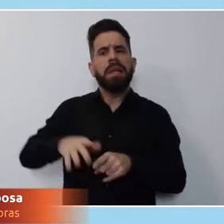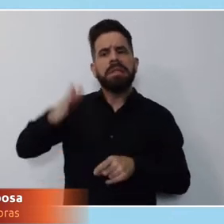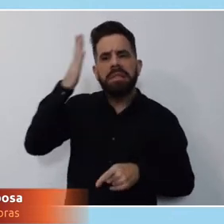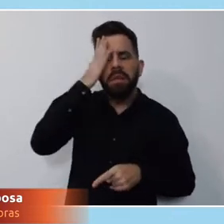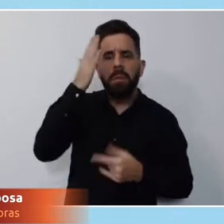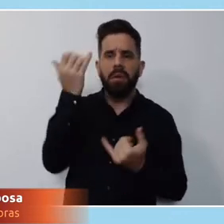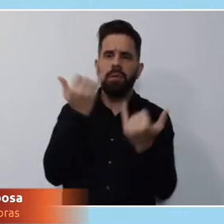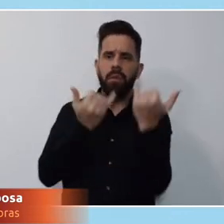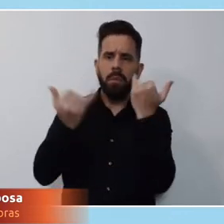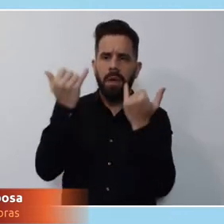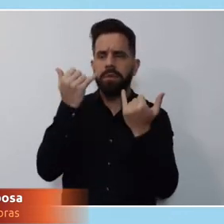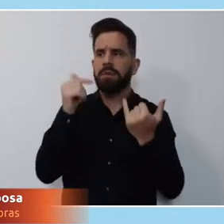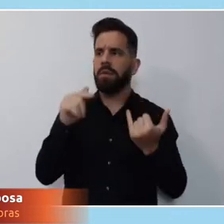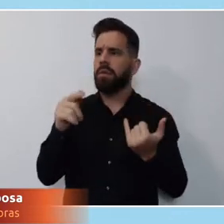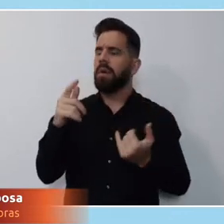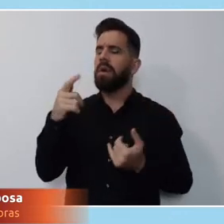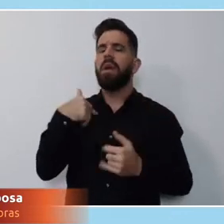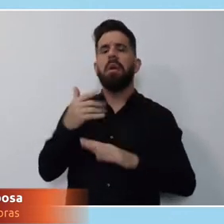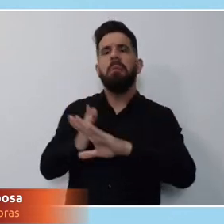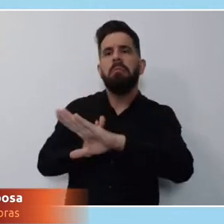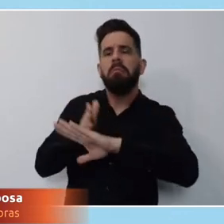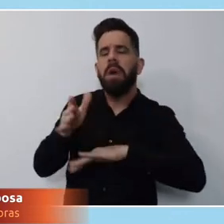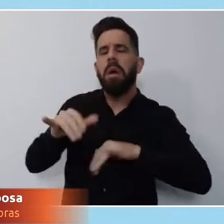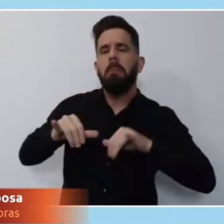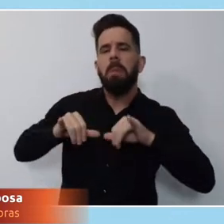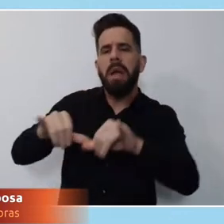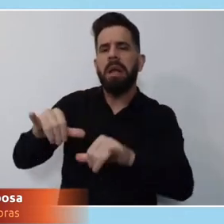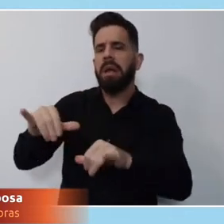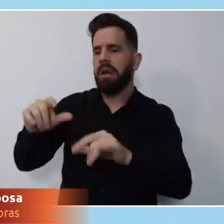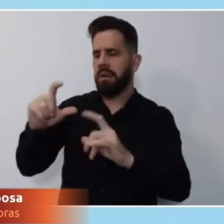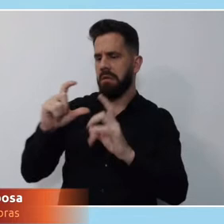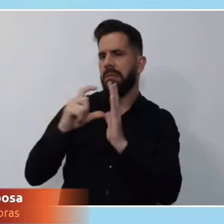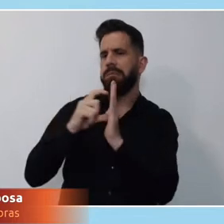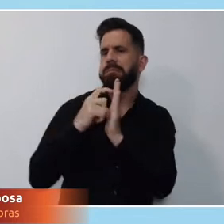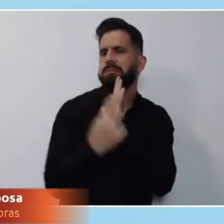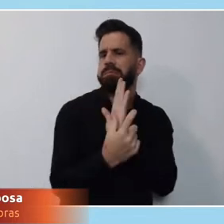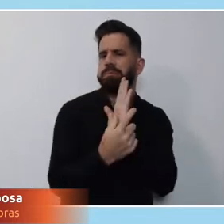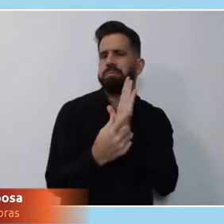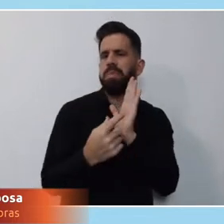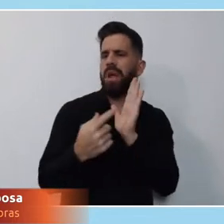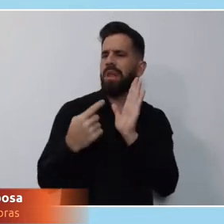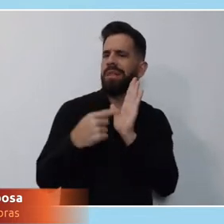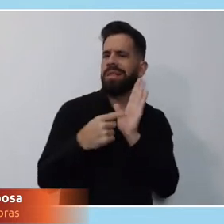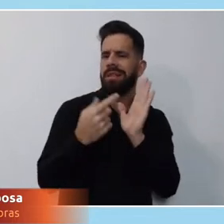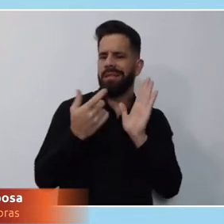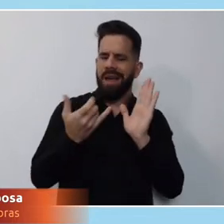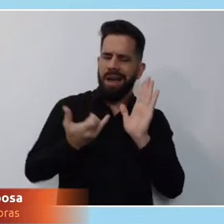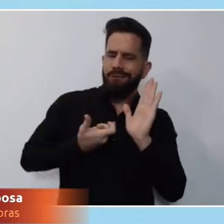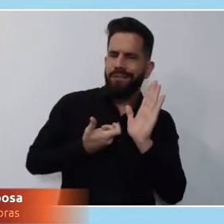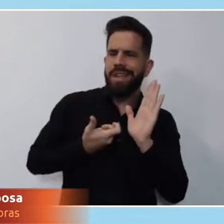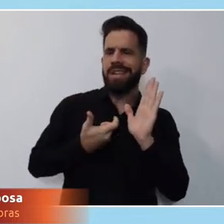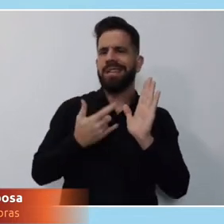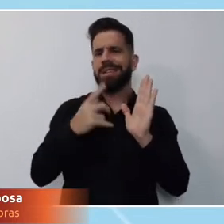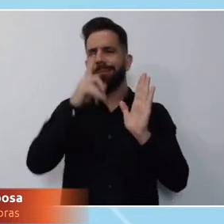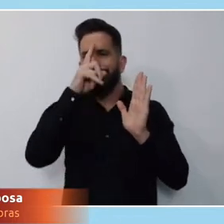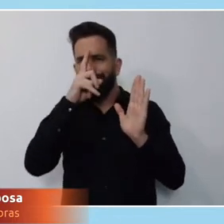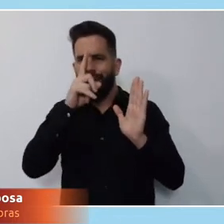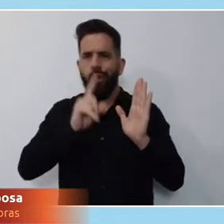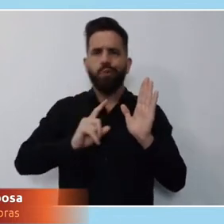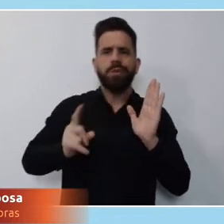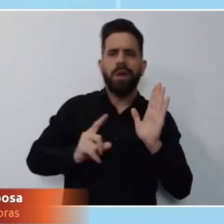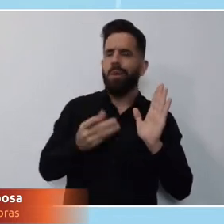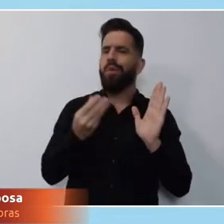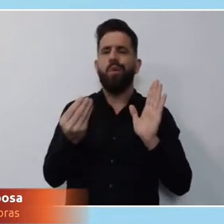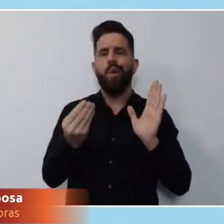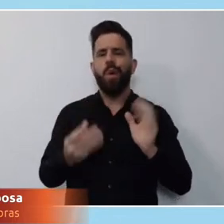vou avaliar no supermercado, não tem uma tarjinha me dizendo, né? Como que dá para a gente saber? Então, Camila,